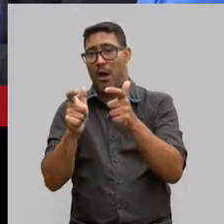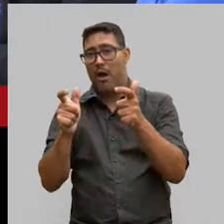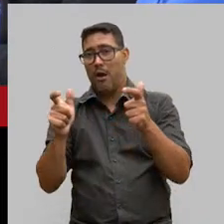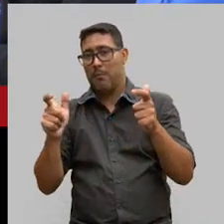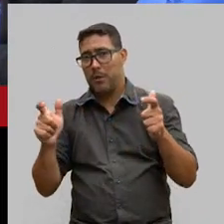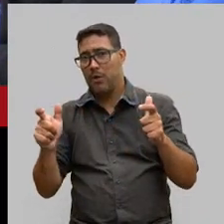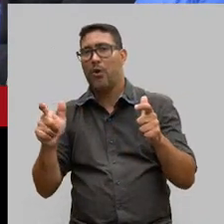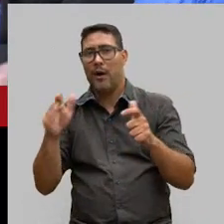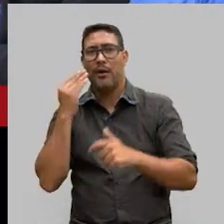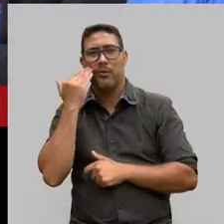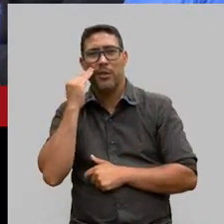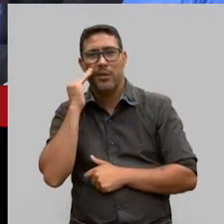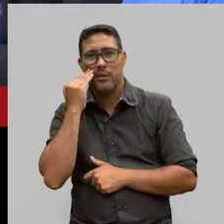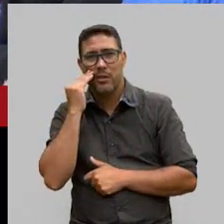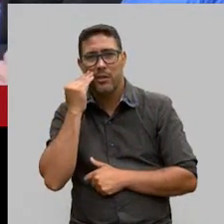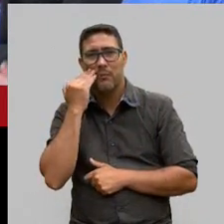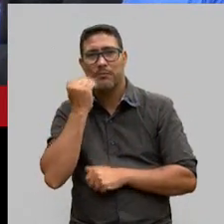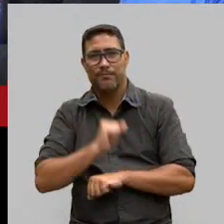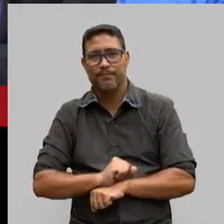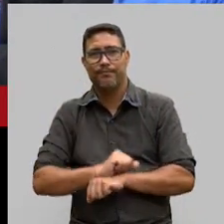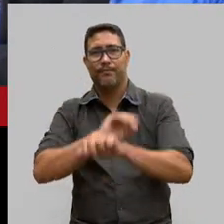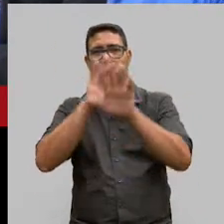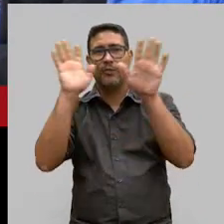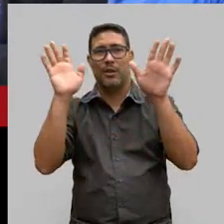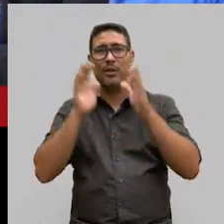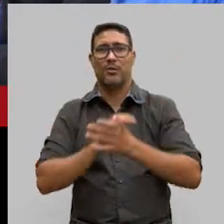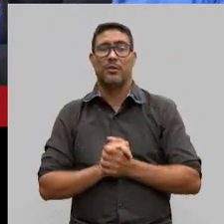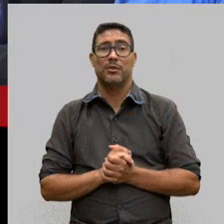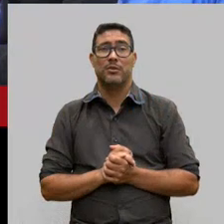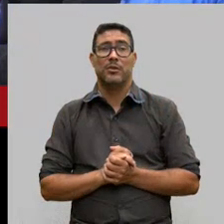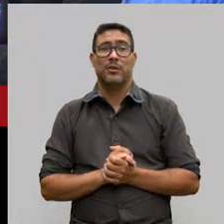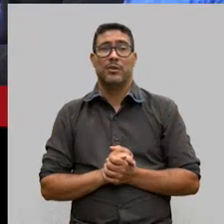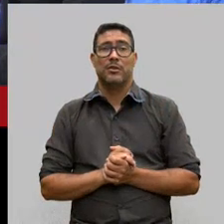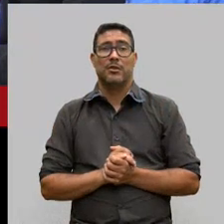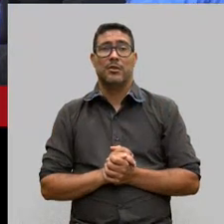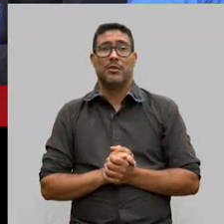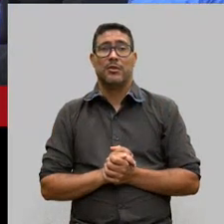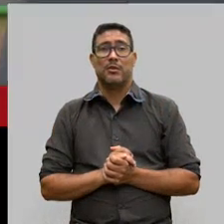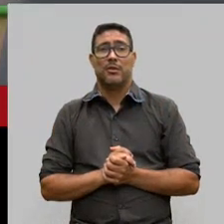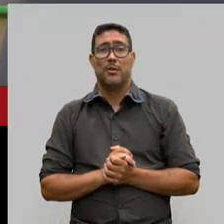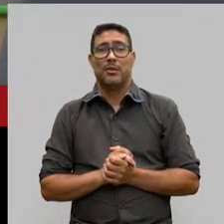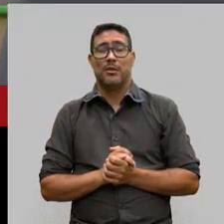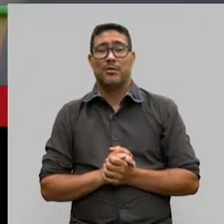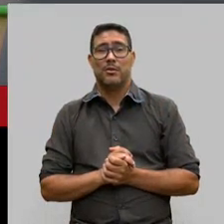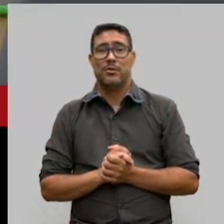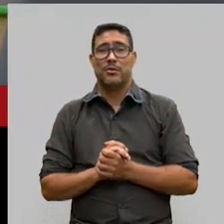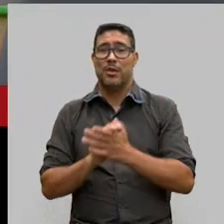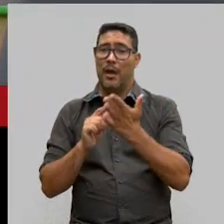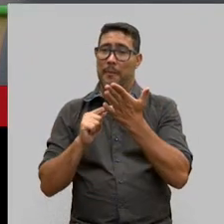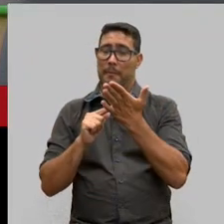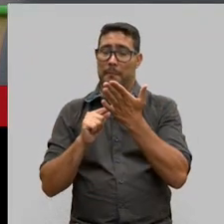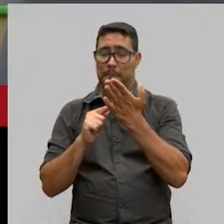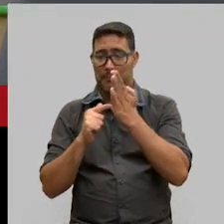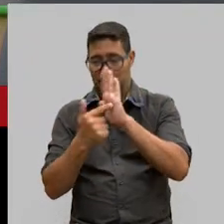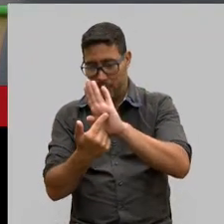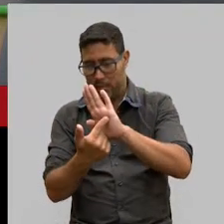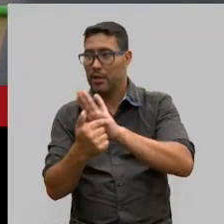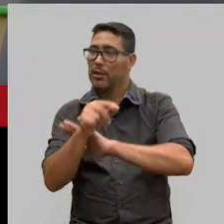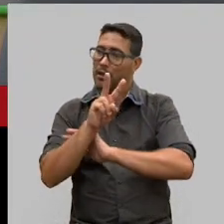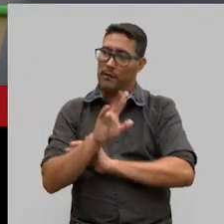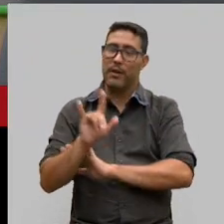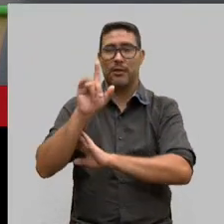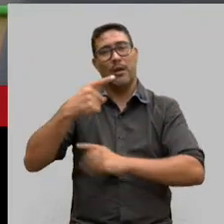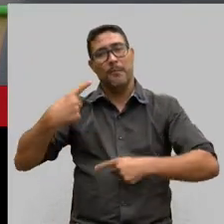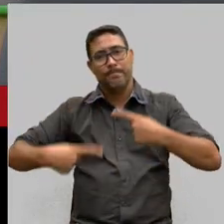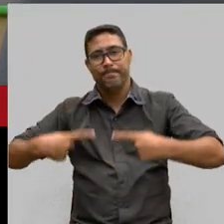né desta legislação apresentamos e acho que vai ser a Grande Debate o Cristiano